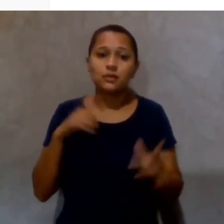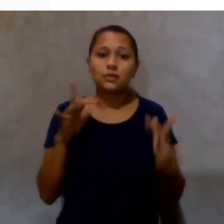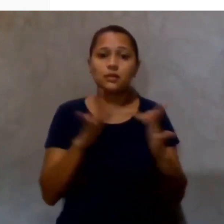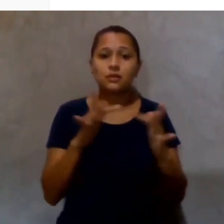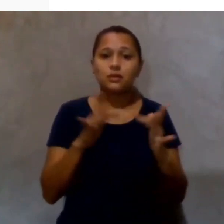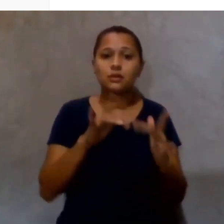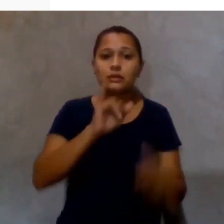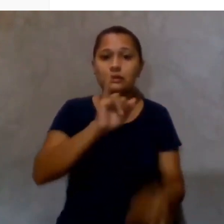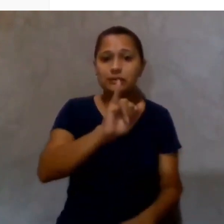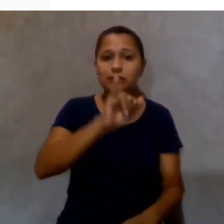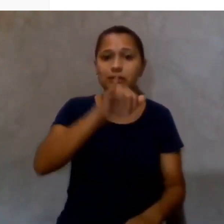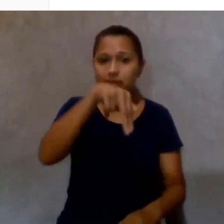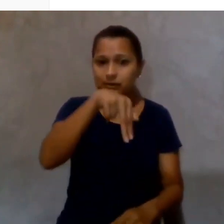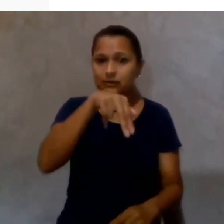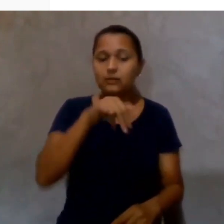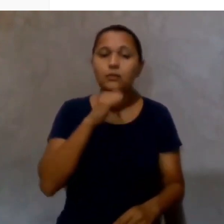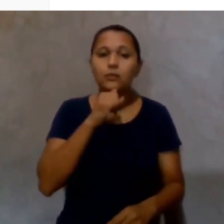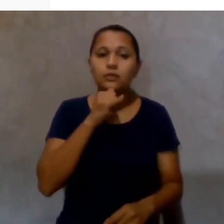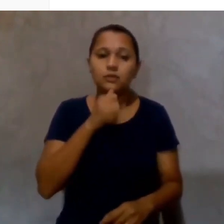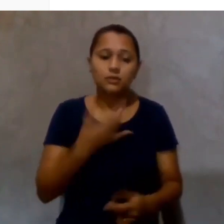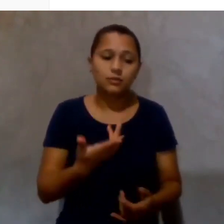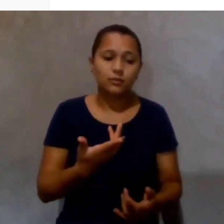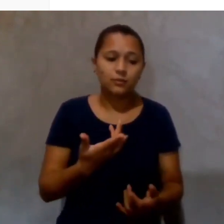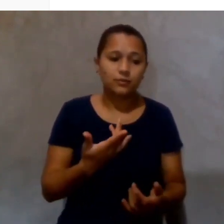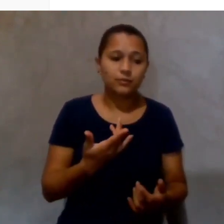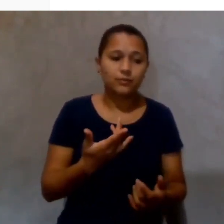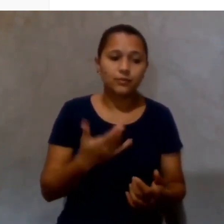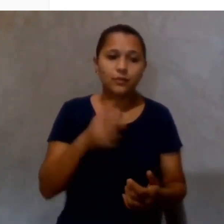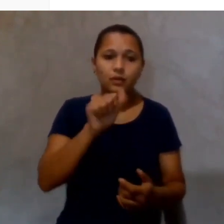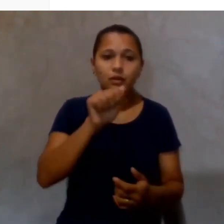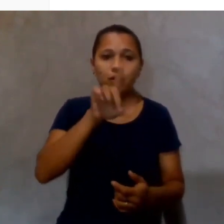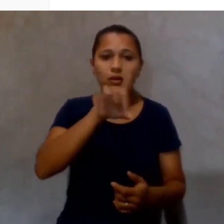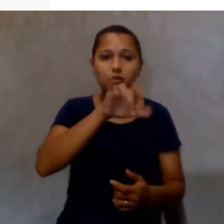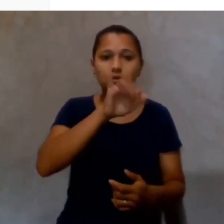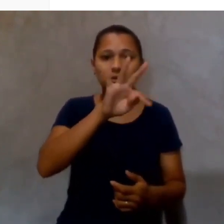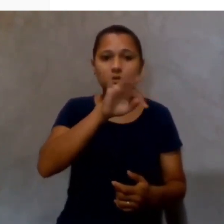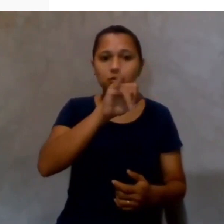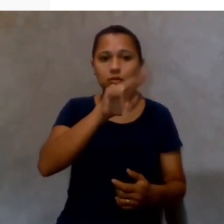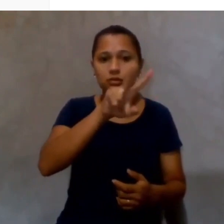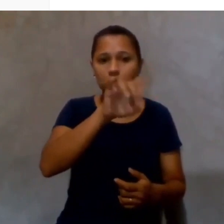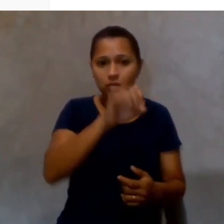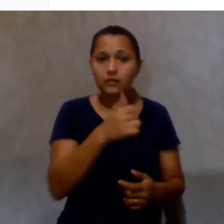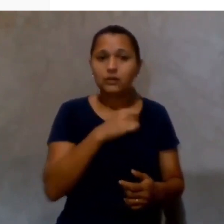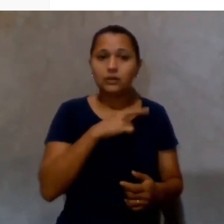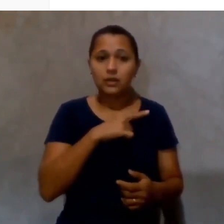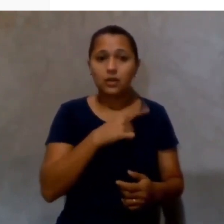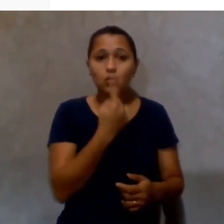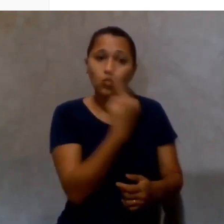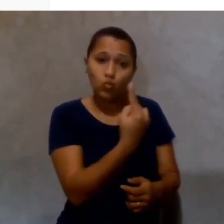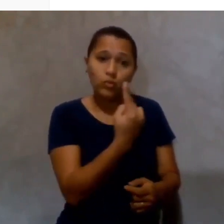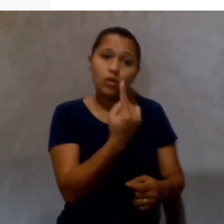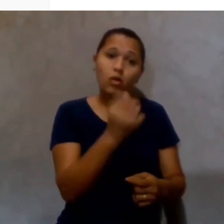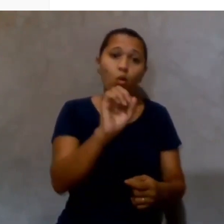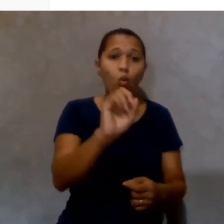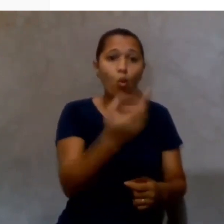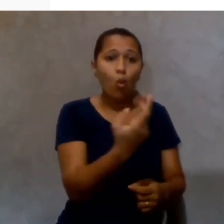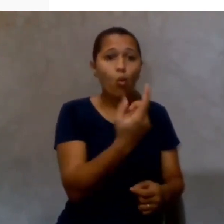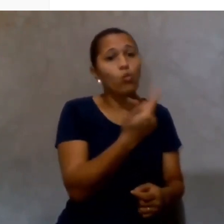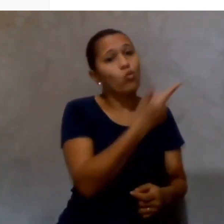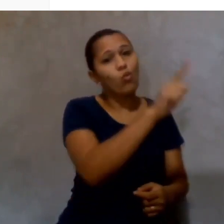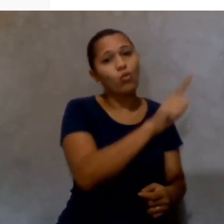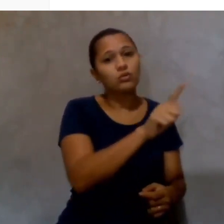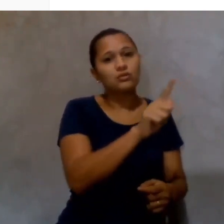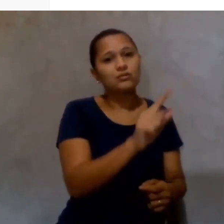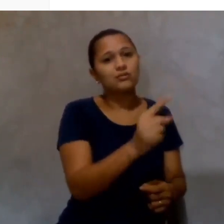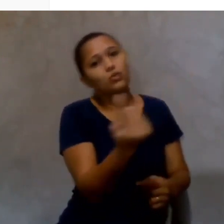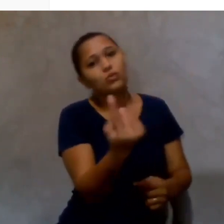pelo conectivo I. No caso aqui do princípio aditivo, eu vou ter uma situação ou outra. Então, para